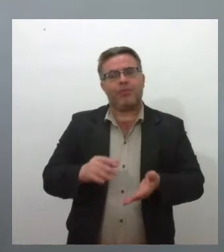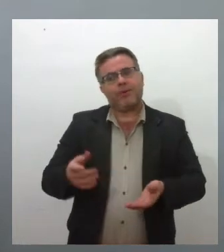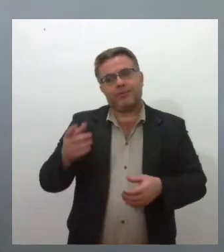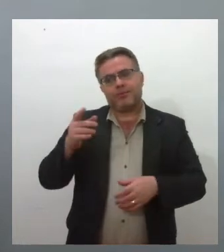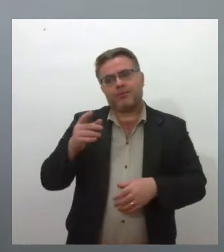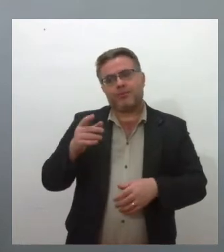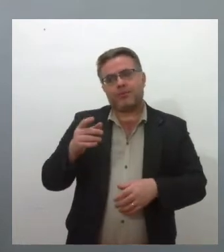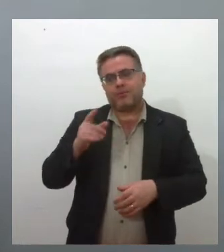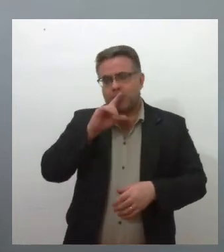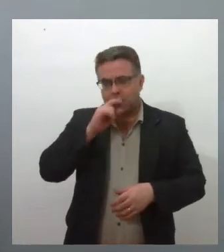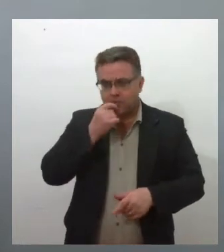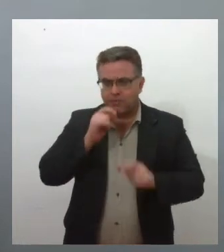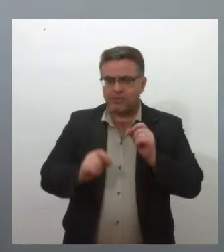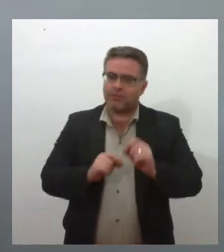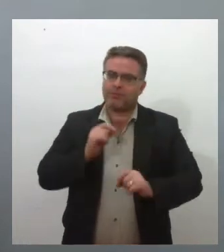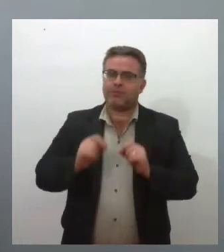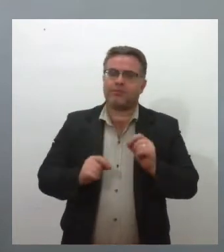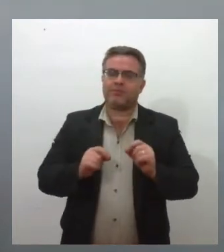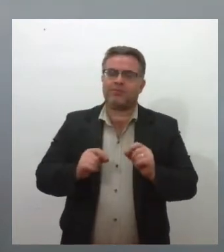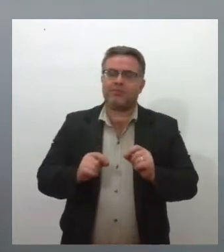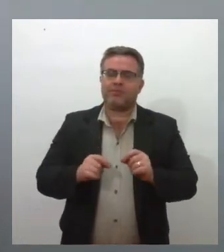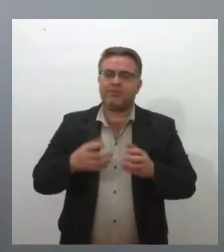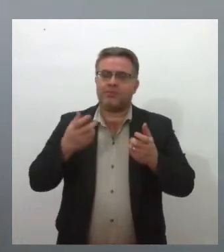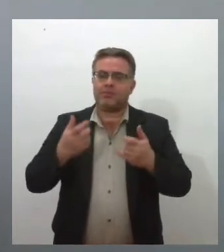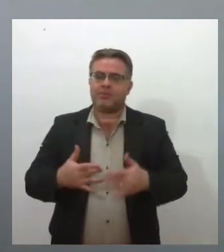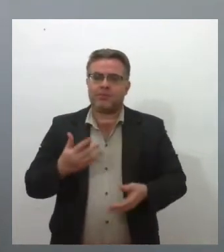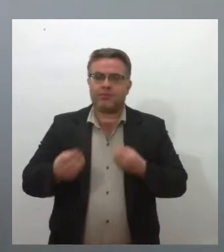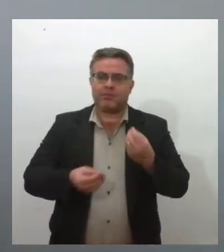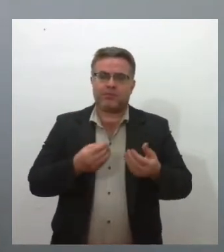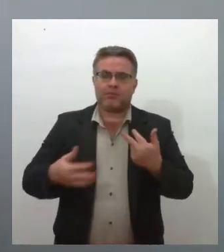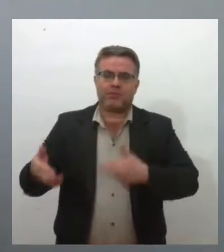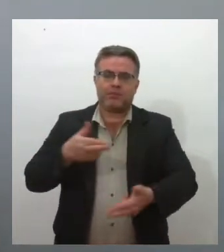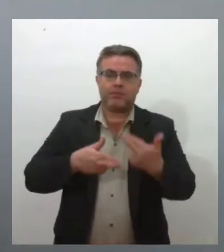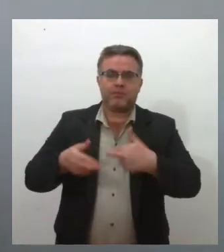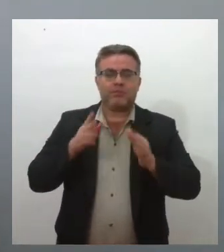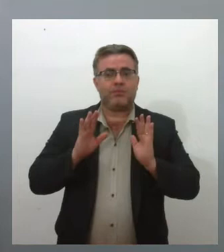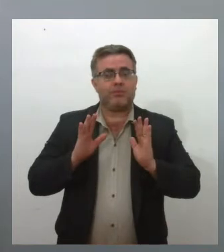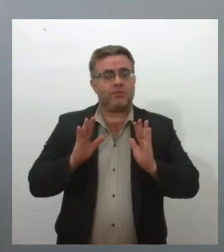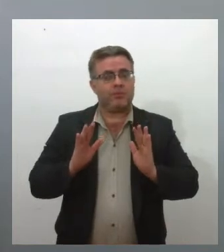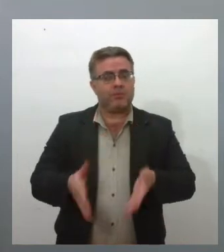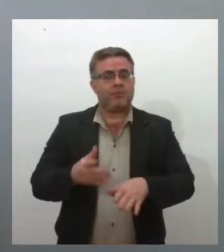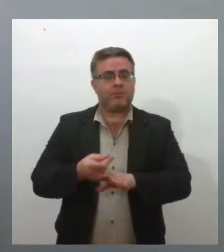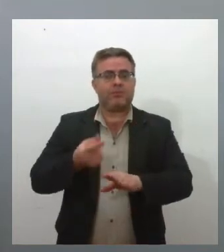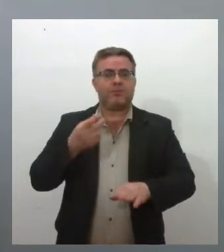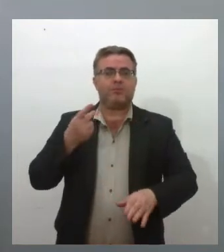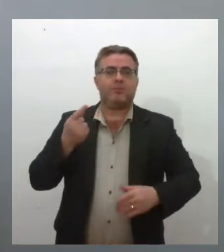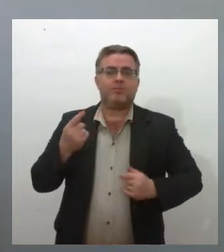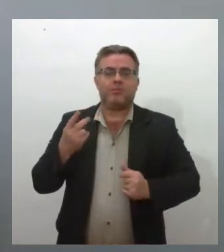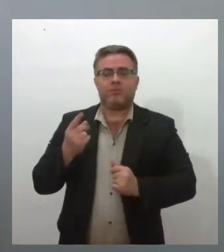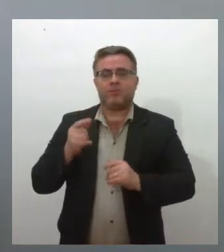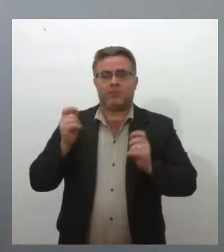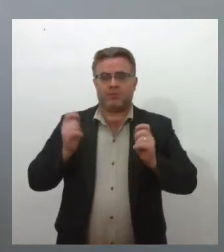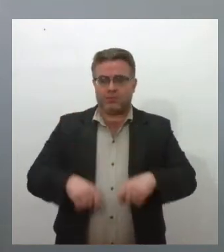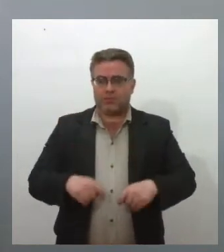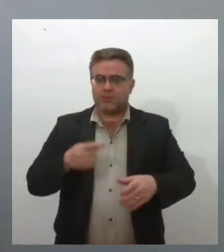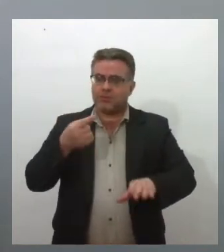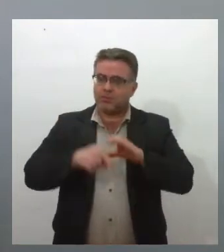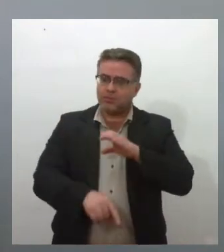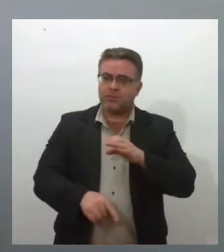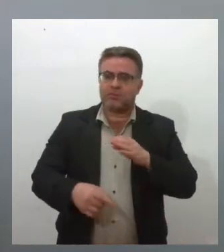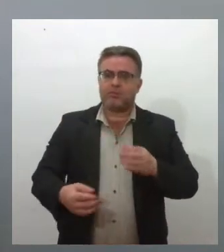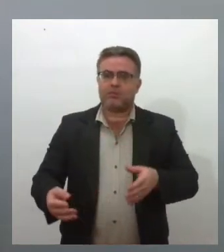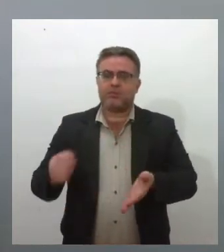e pretendemos fazer com que esse tipo de parceria que nós já temos com essas secretarias, que se estenda também